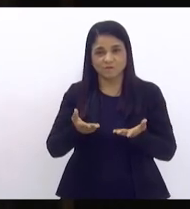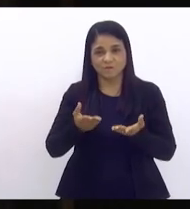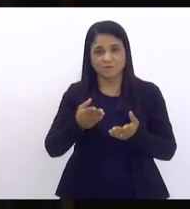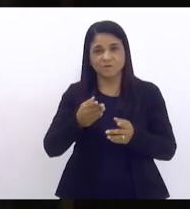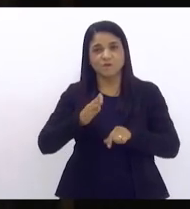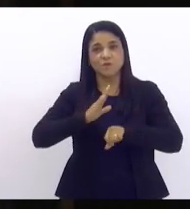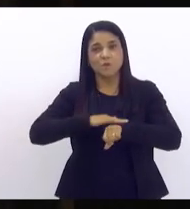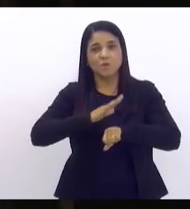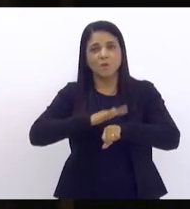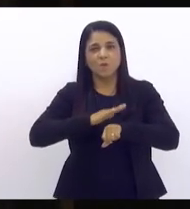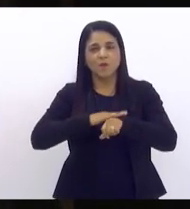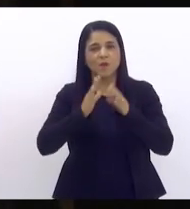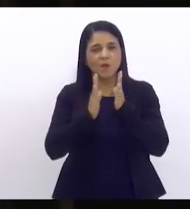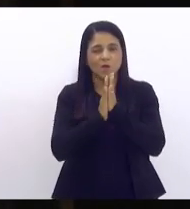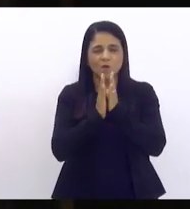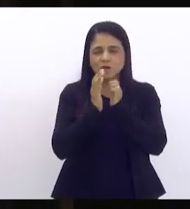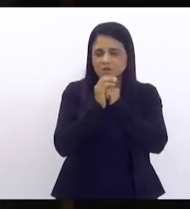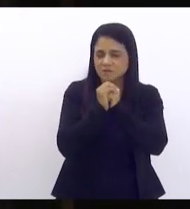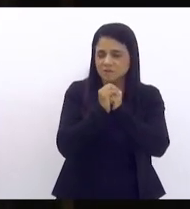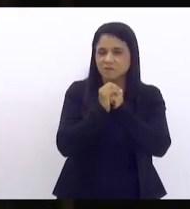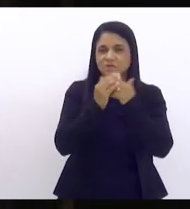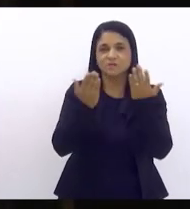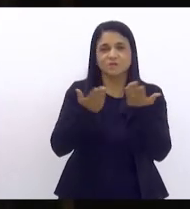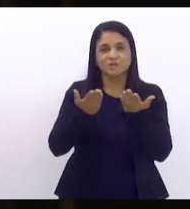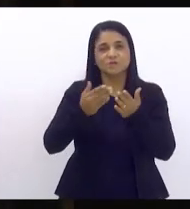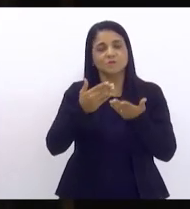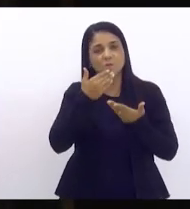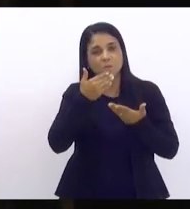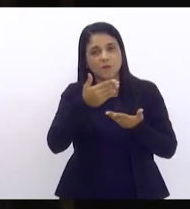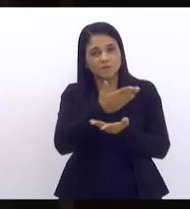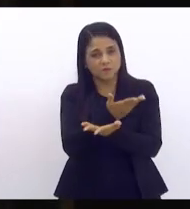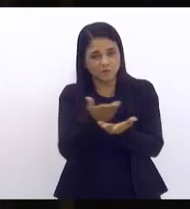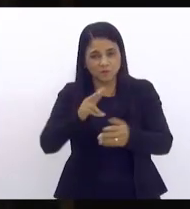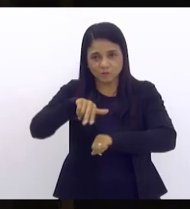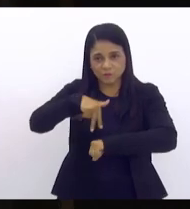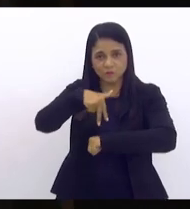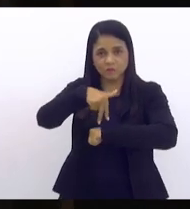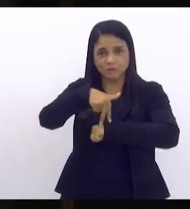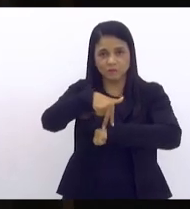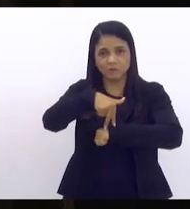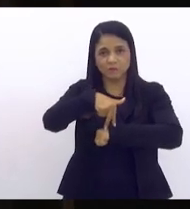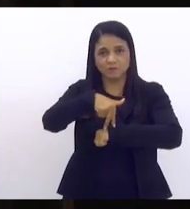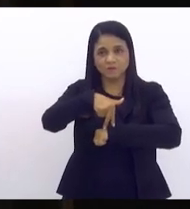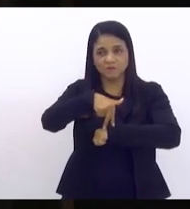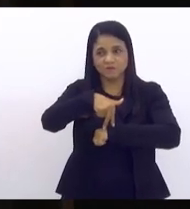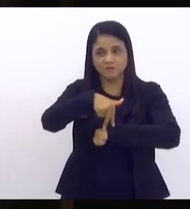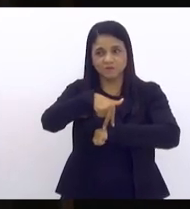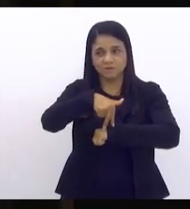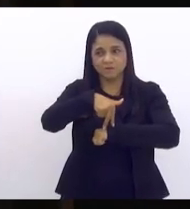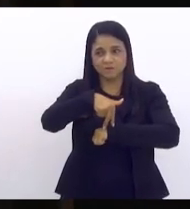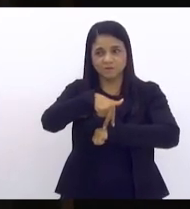momento de oração. Por isso eu peço a todos que nesse momento nos coloquemos de pé,